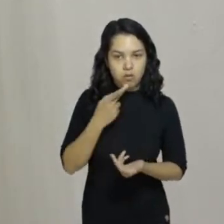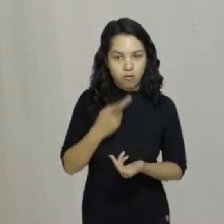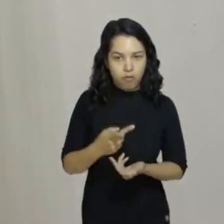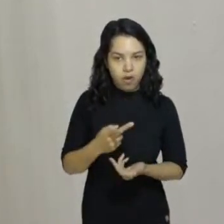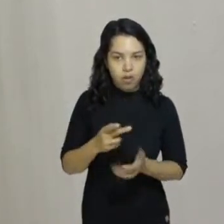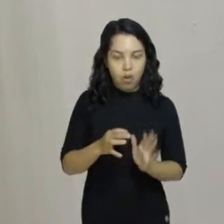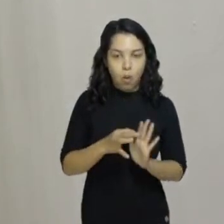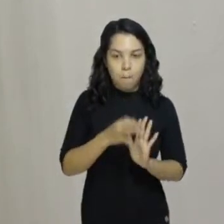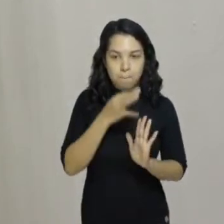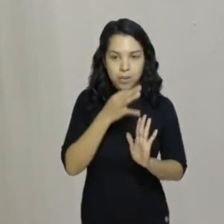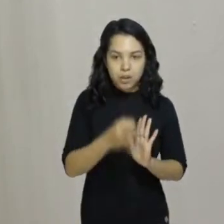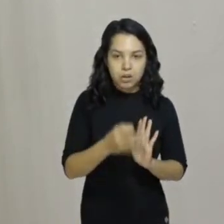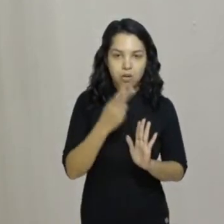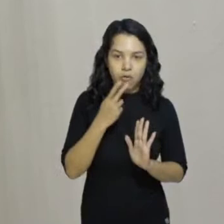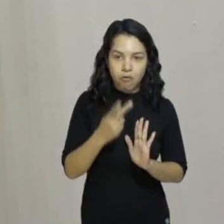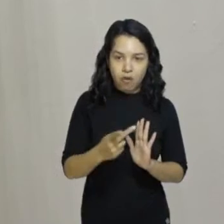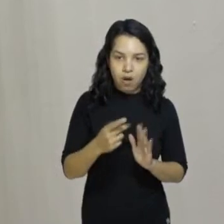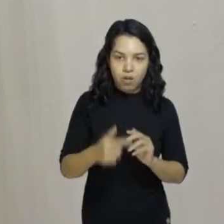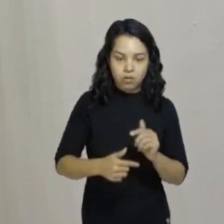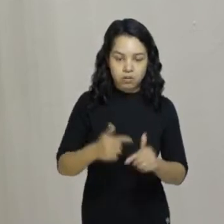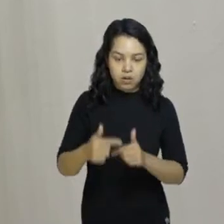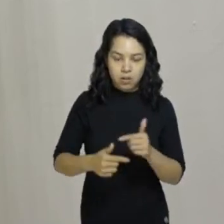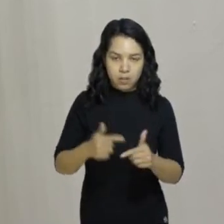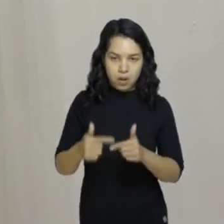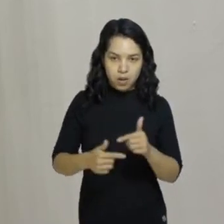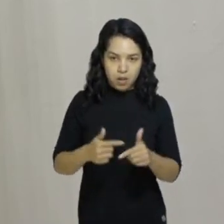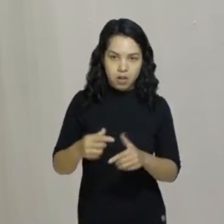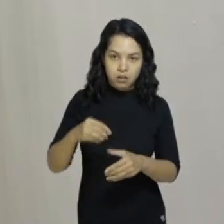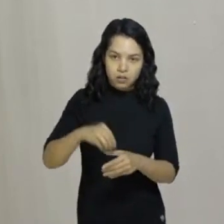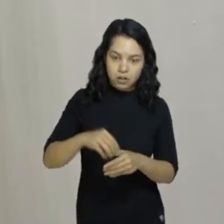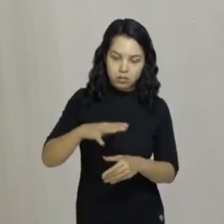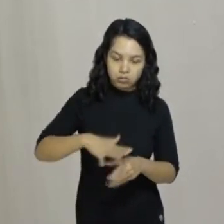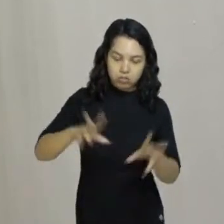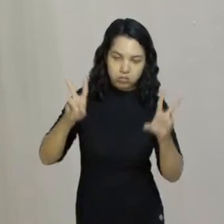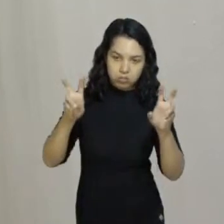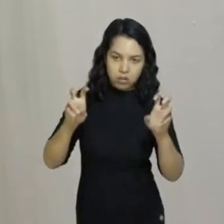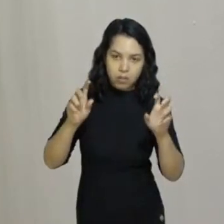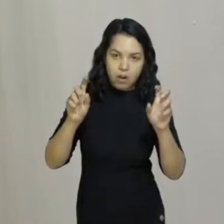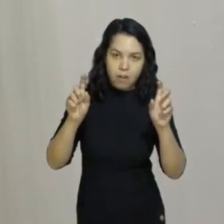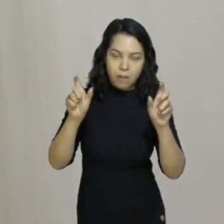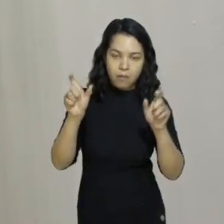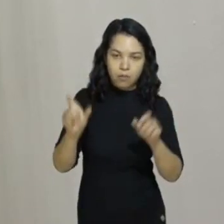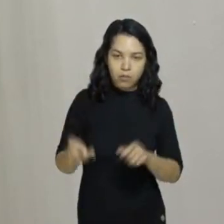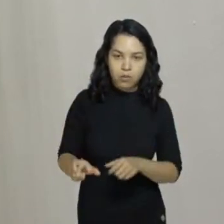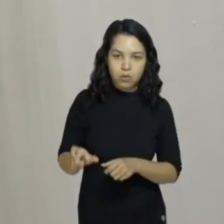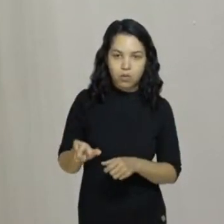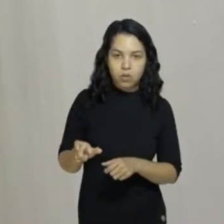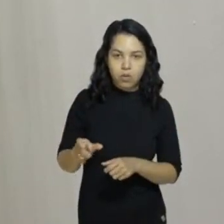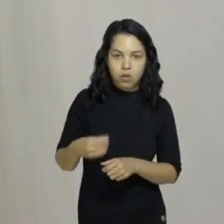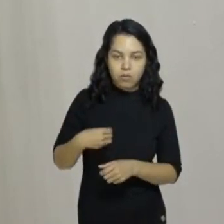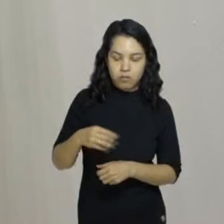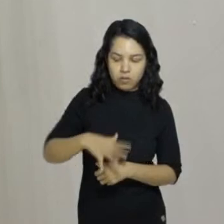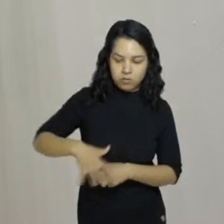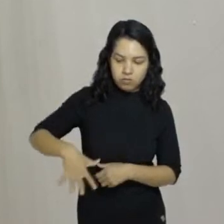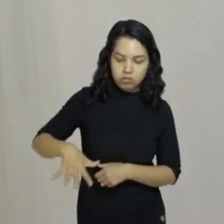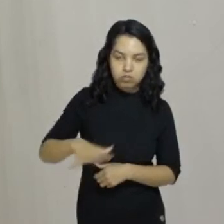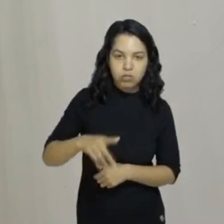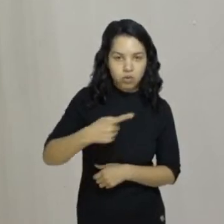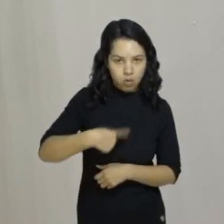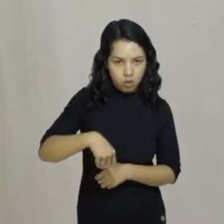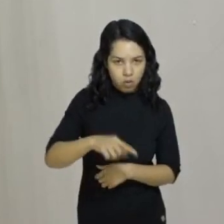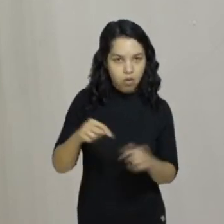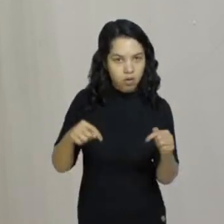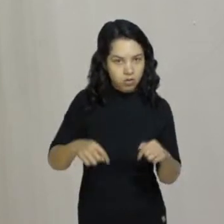que quem tem que trabalhar dentro dessa temática são aquelas pessoas que vivem no seu entorno e nós aqui Deputado